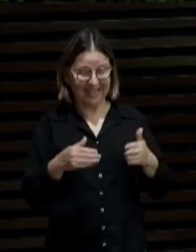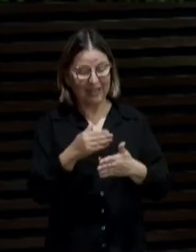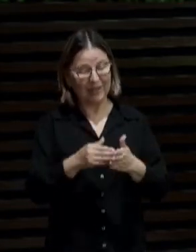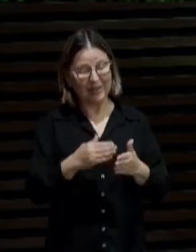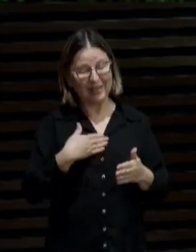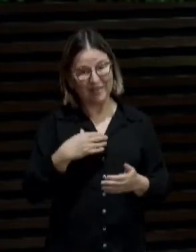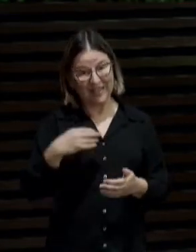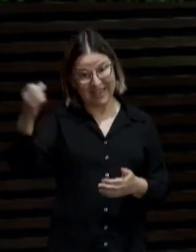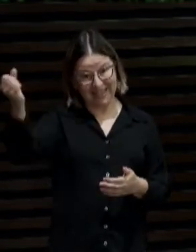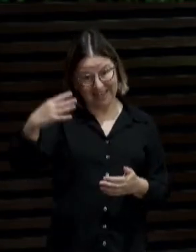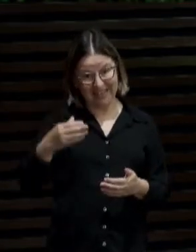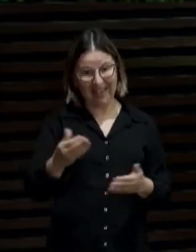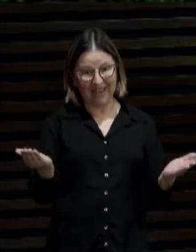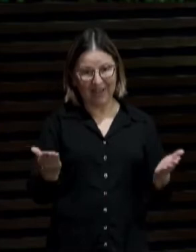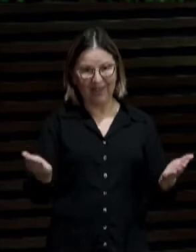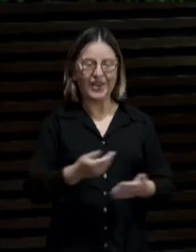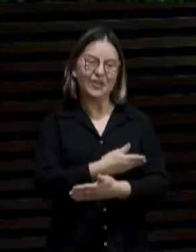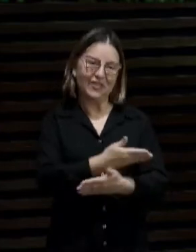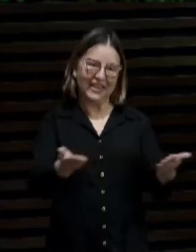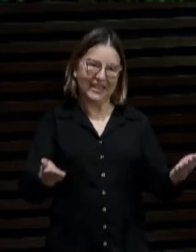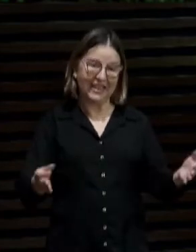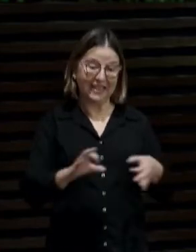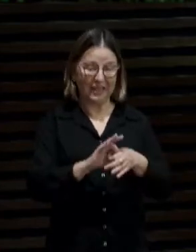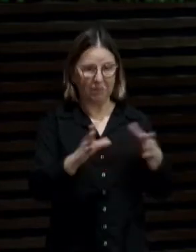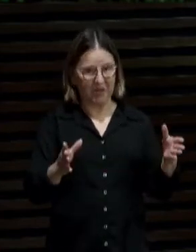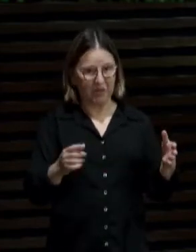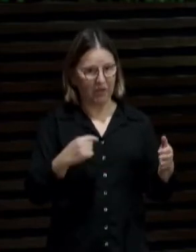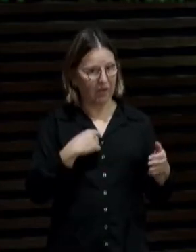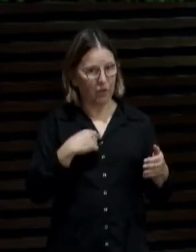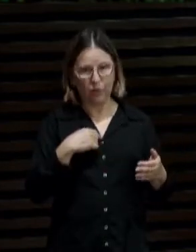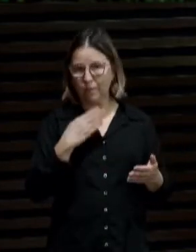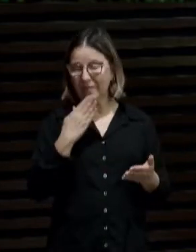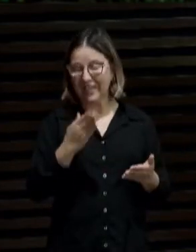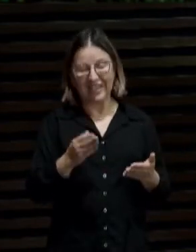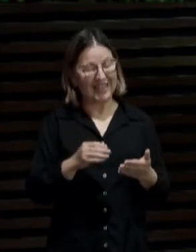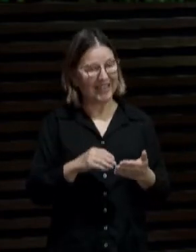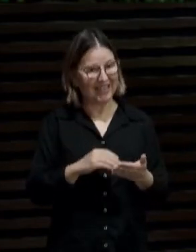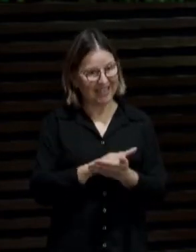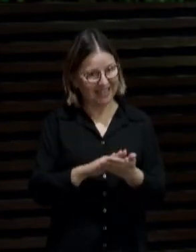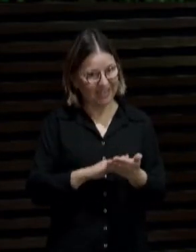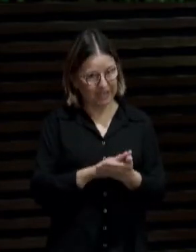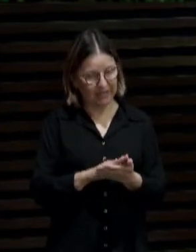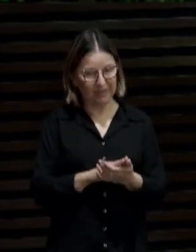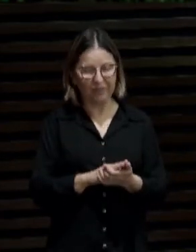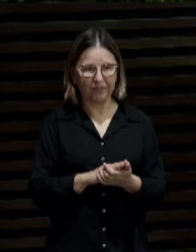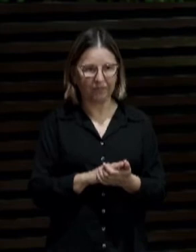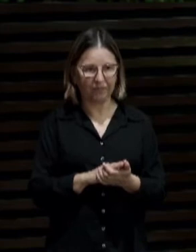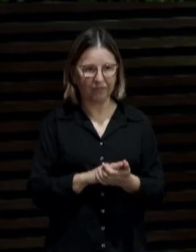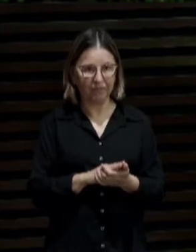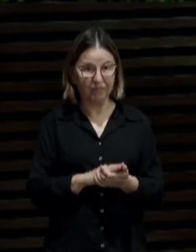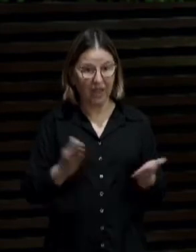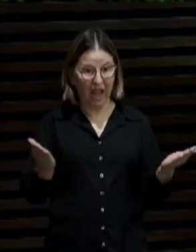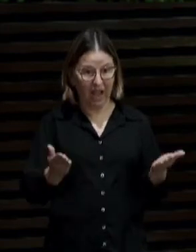estão libertos. Eu não exigi nada. Eu simplesmente fiz. Eu demonstrei o meu caráter. E agora que